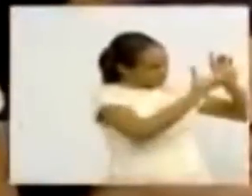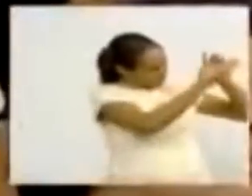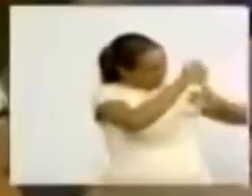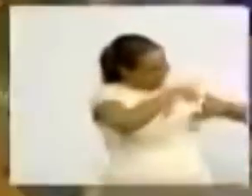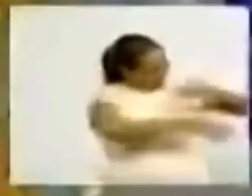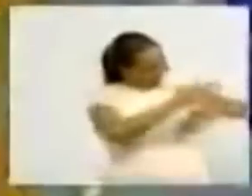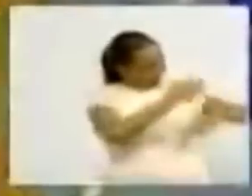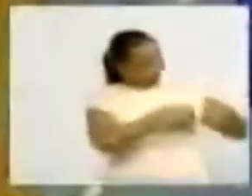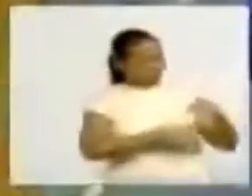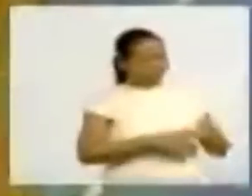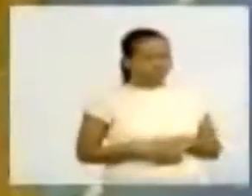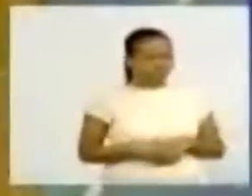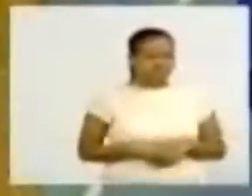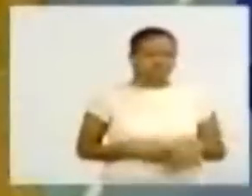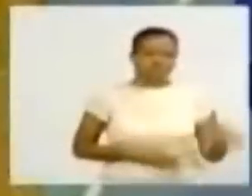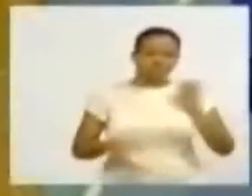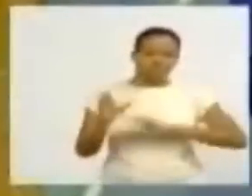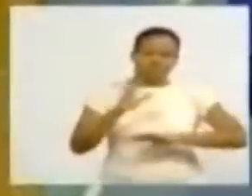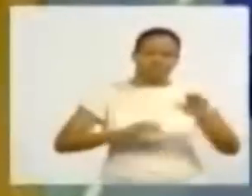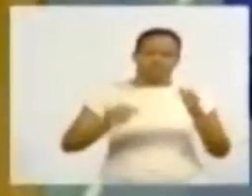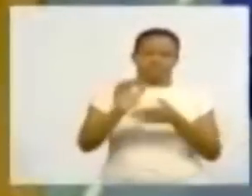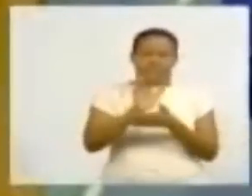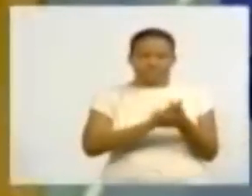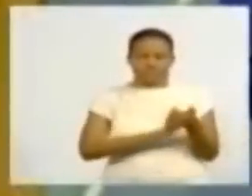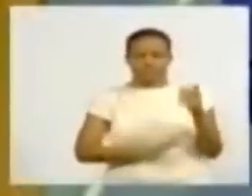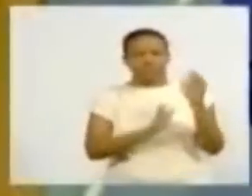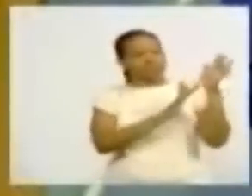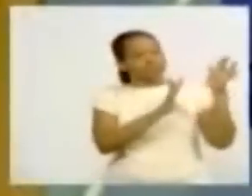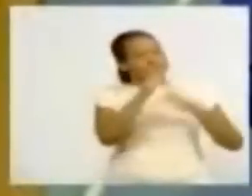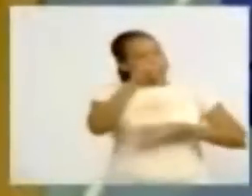É Jesus, meu Deus humano.